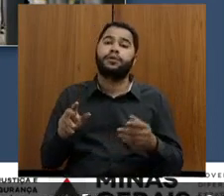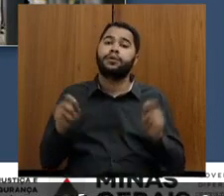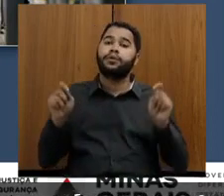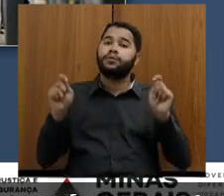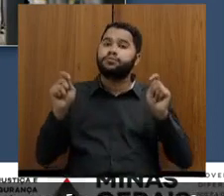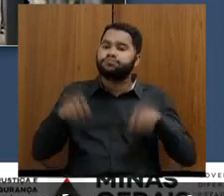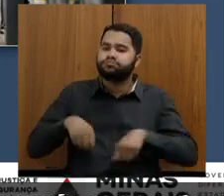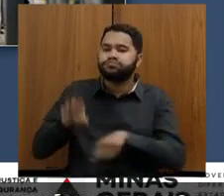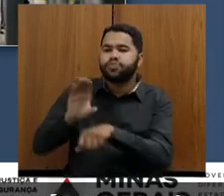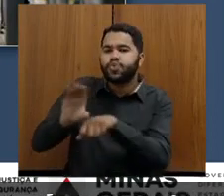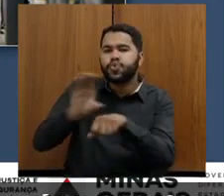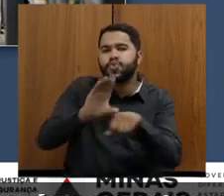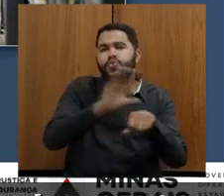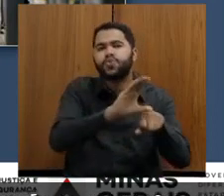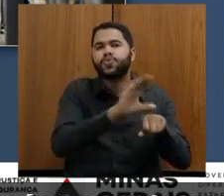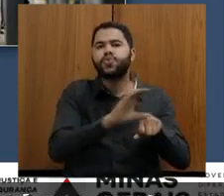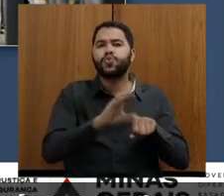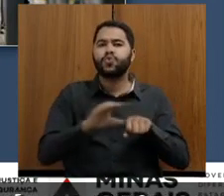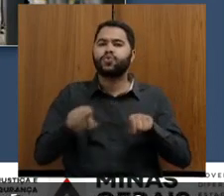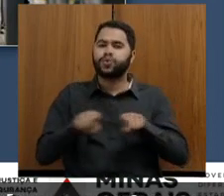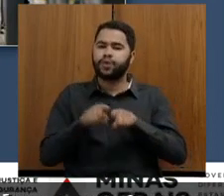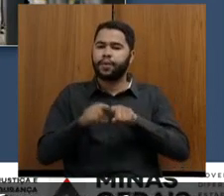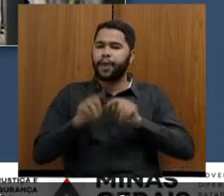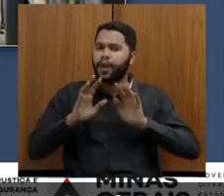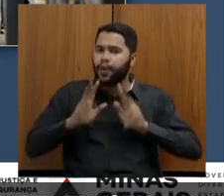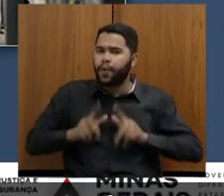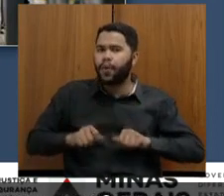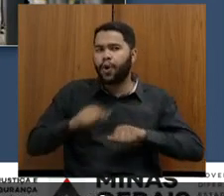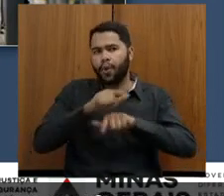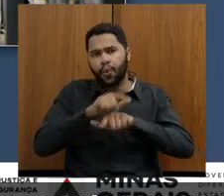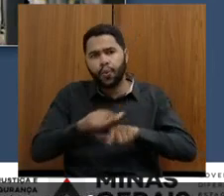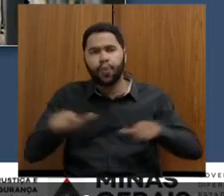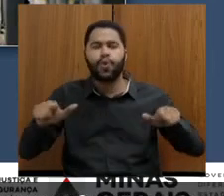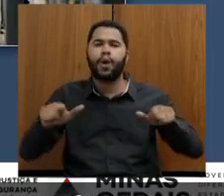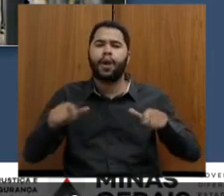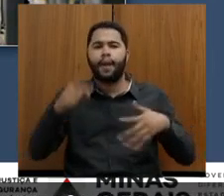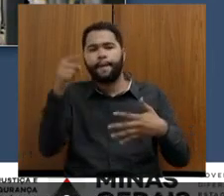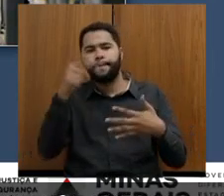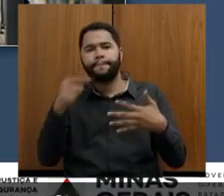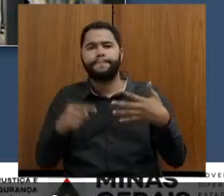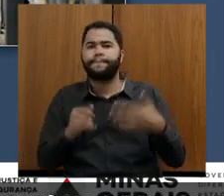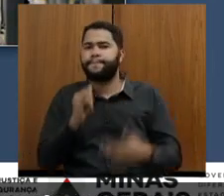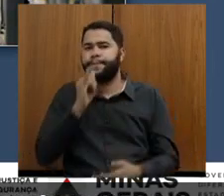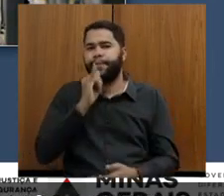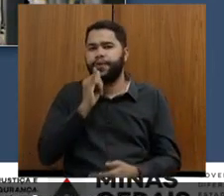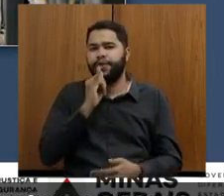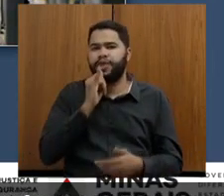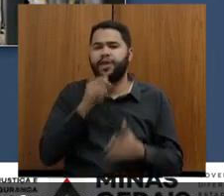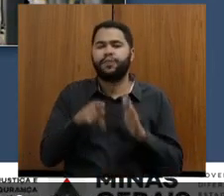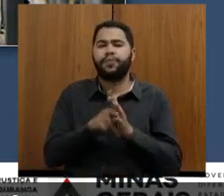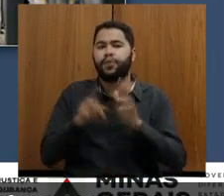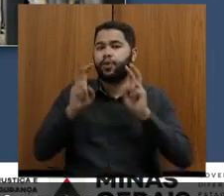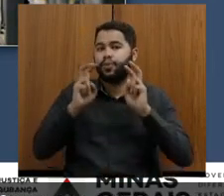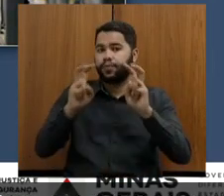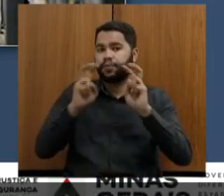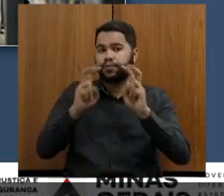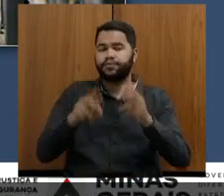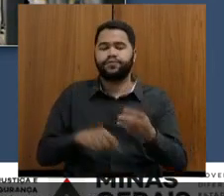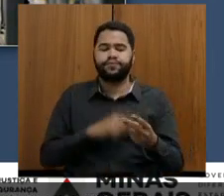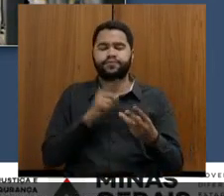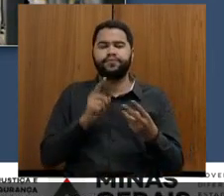capacitamos profissionais para desinfecção naquele momento de pontos como por exemplo estações de metrô